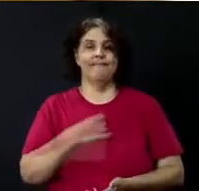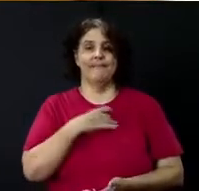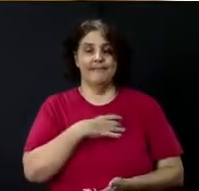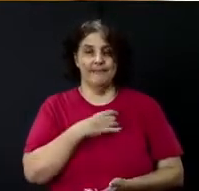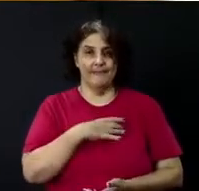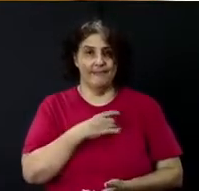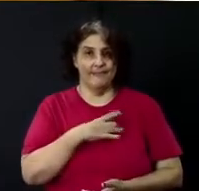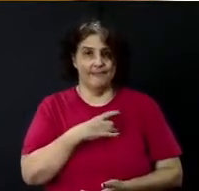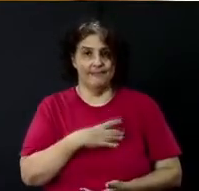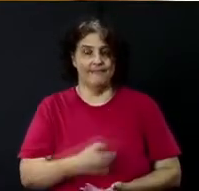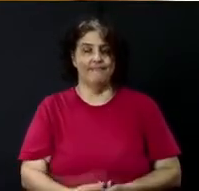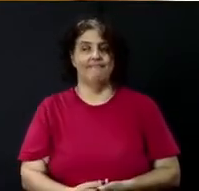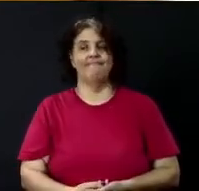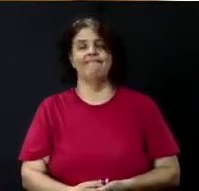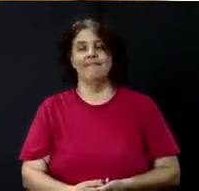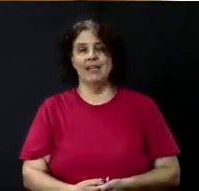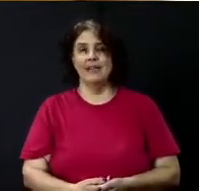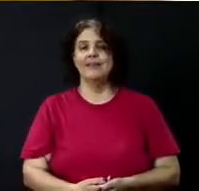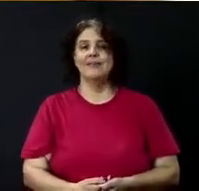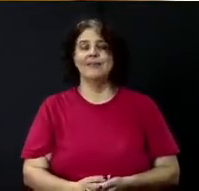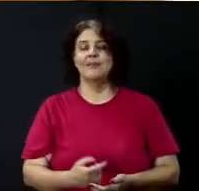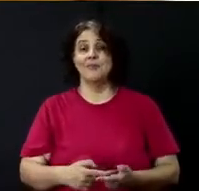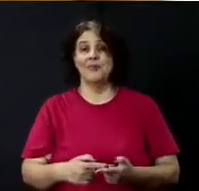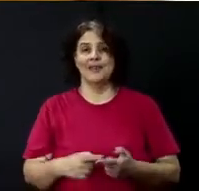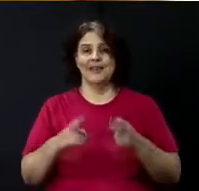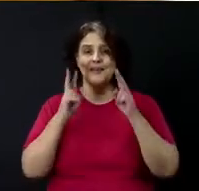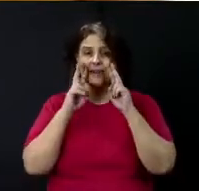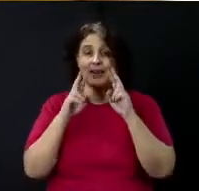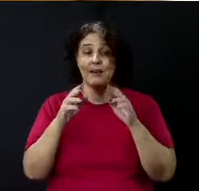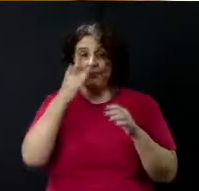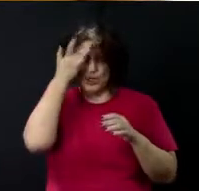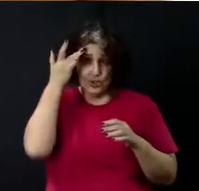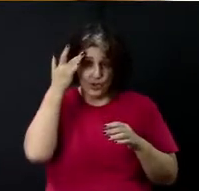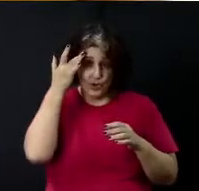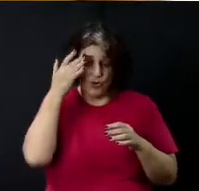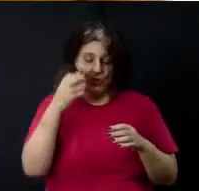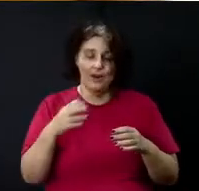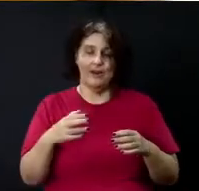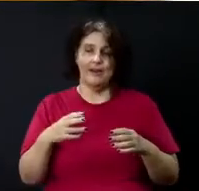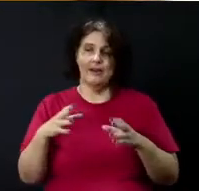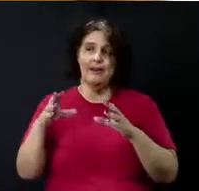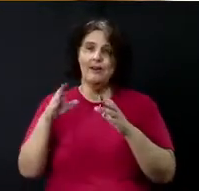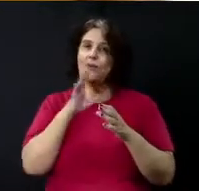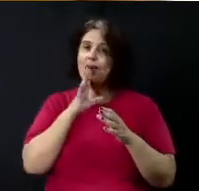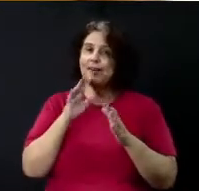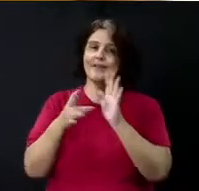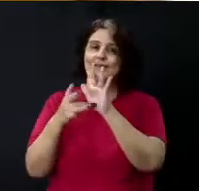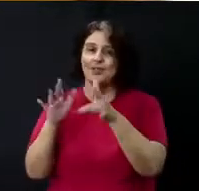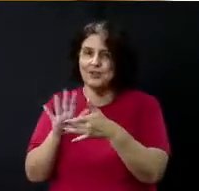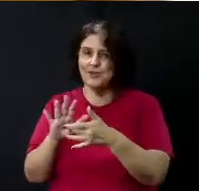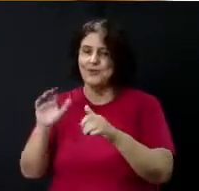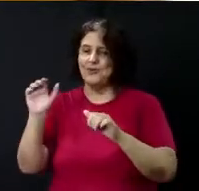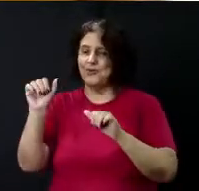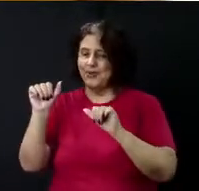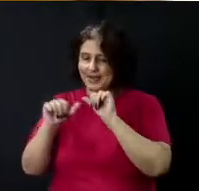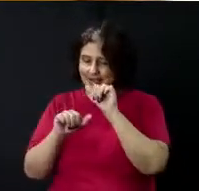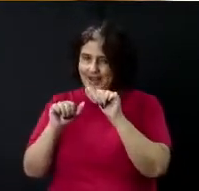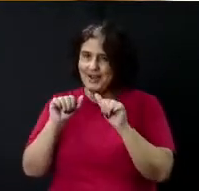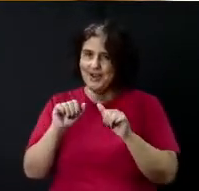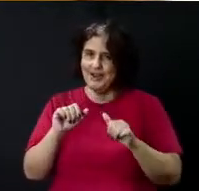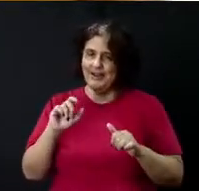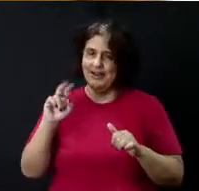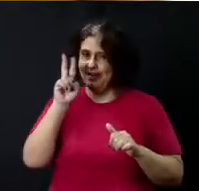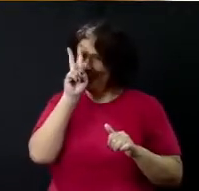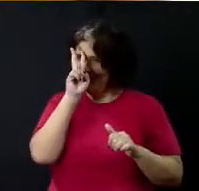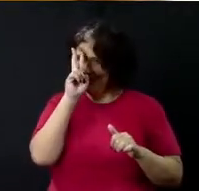a ele. Mas eles fazem isso. No versículo 26, os fariseus chegam ao cego e dizem: como ele